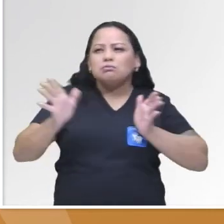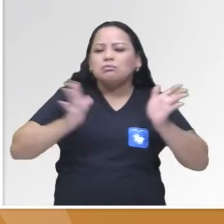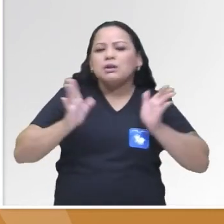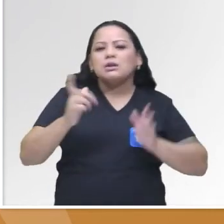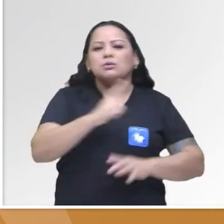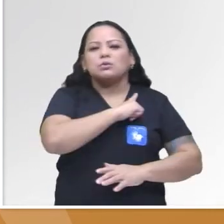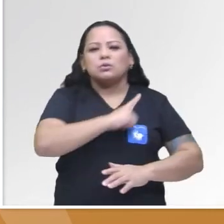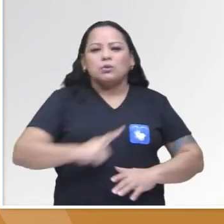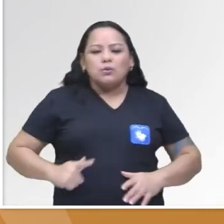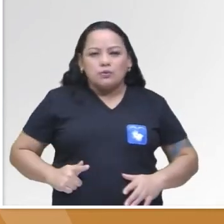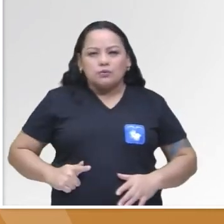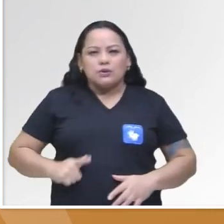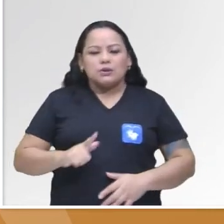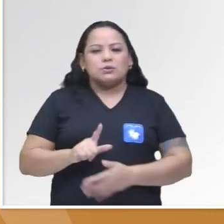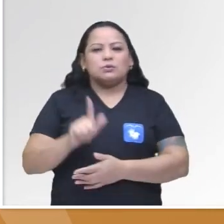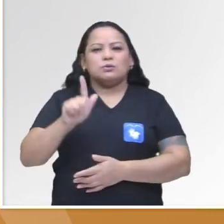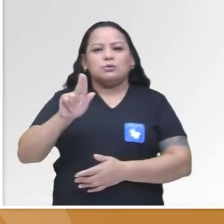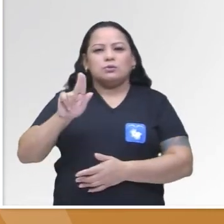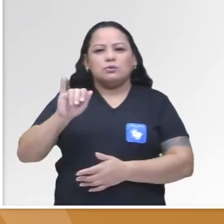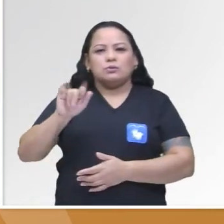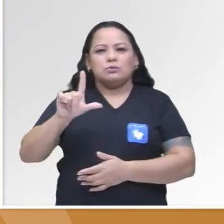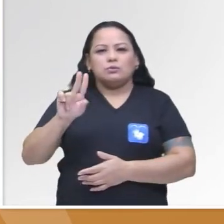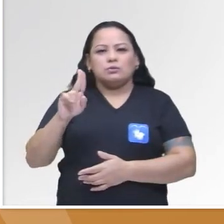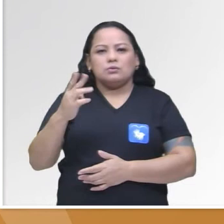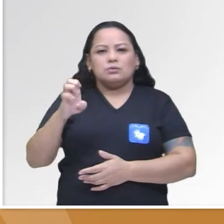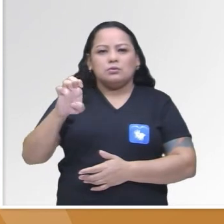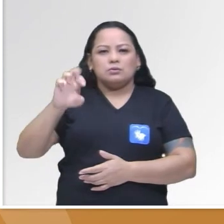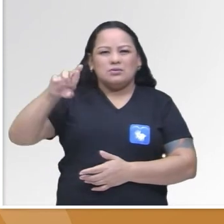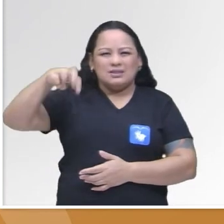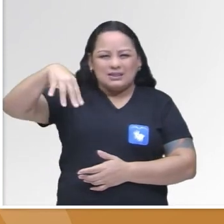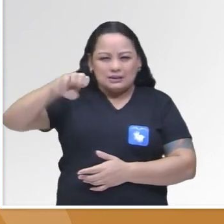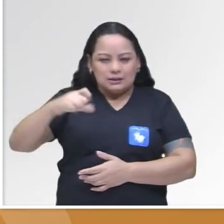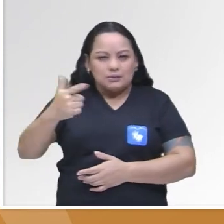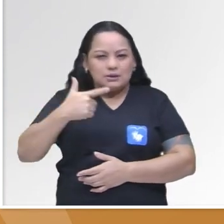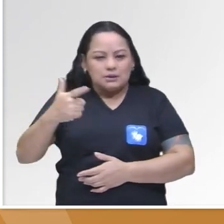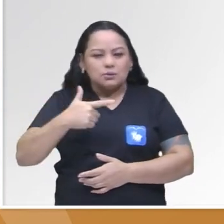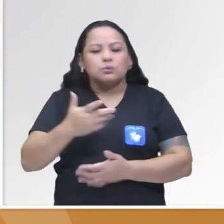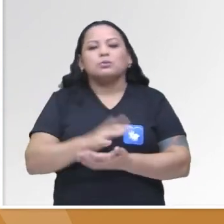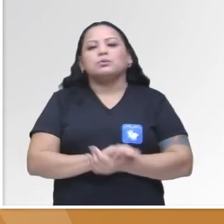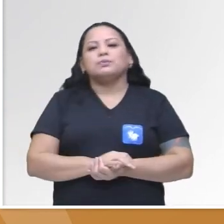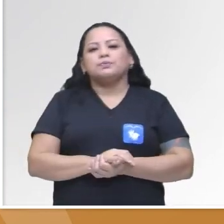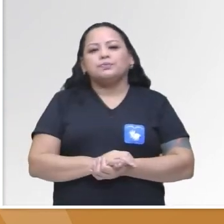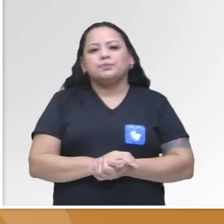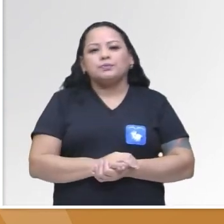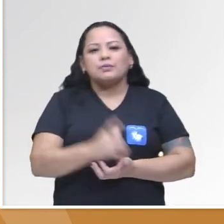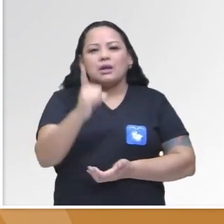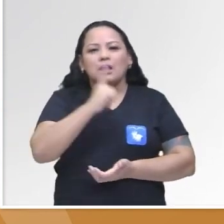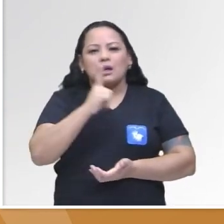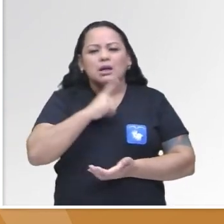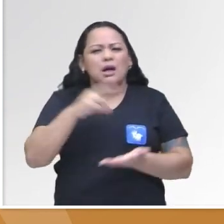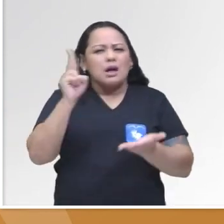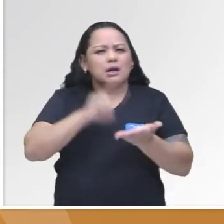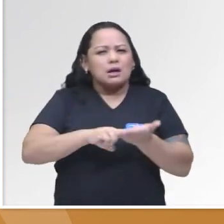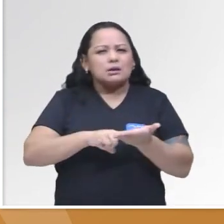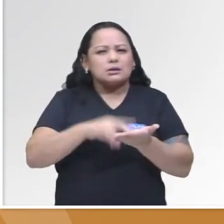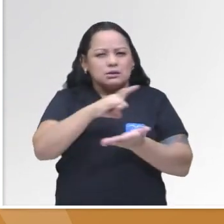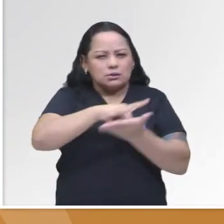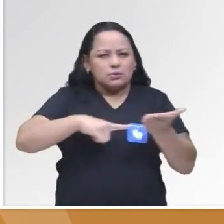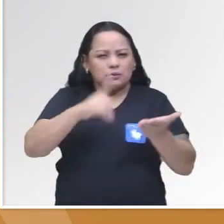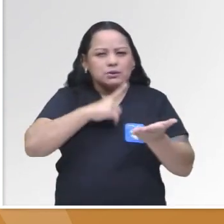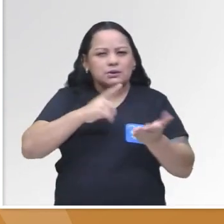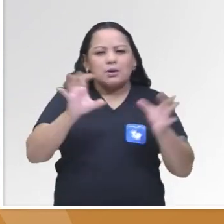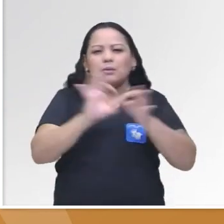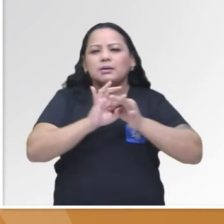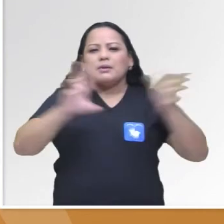do Guilherme II, mas que quando essa Carta Constitucional da República de Weimar foi lançada, ela trazia uma abertura para uma série de